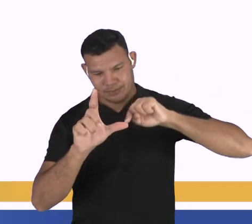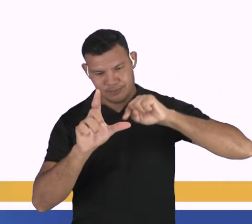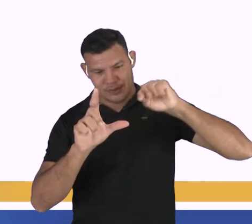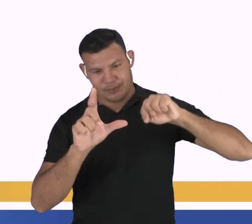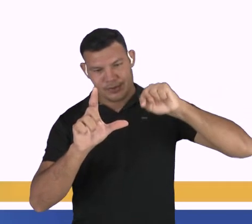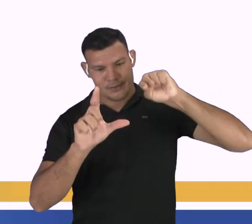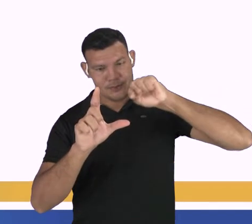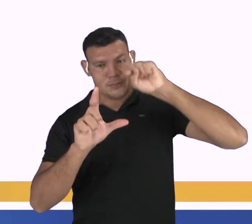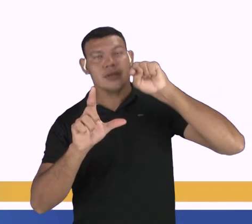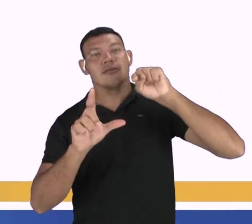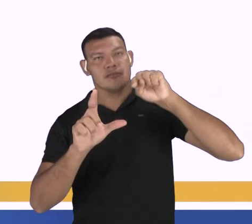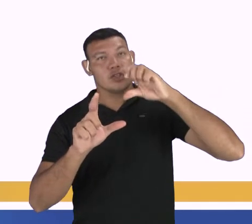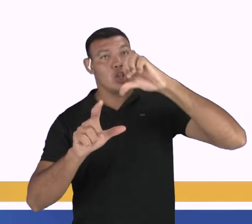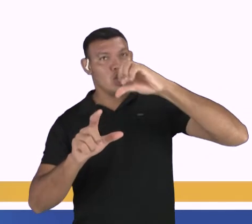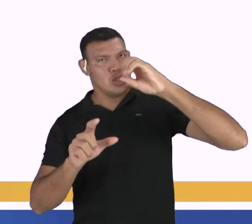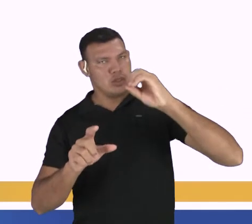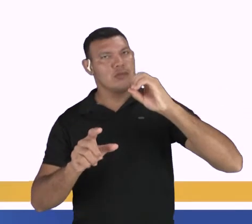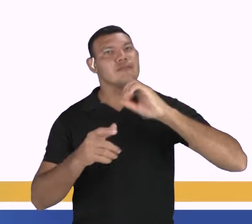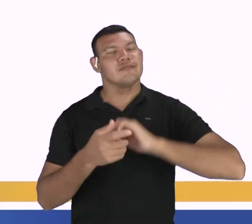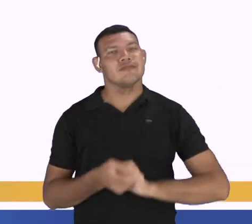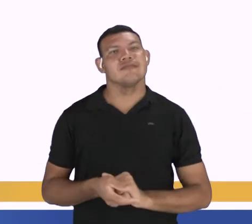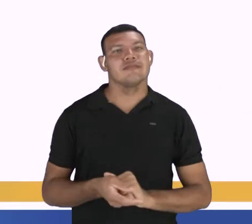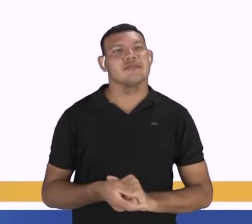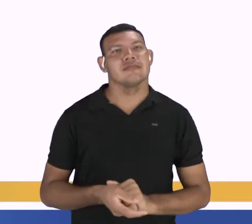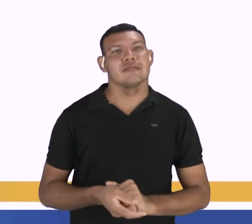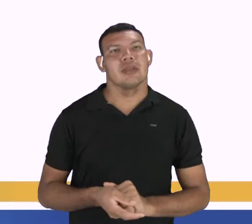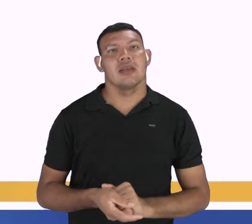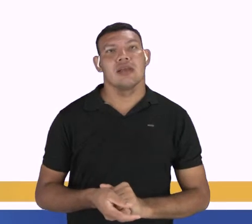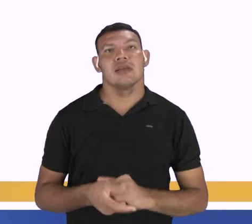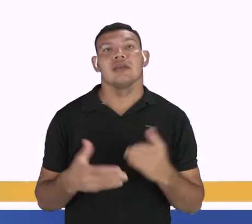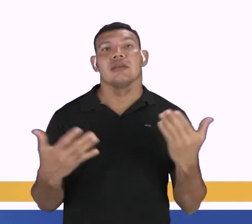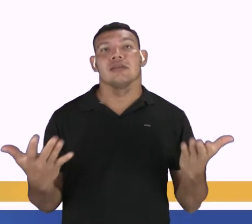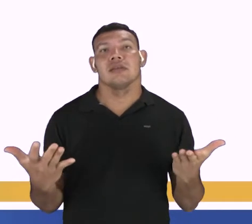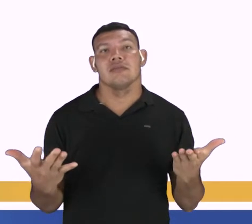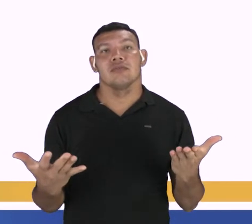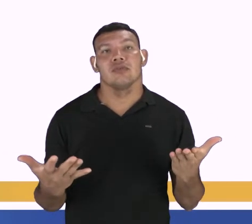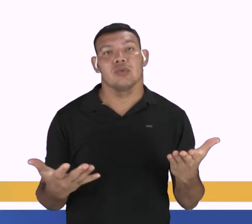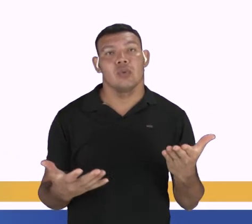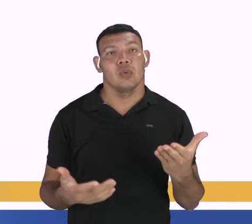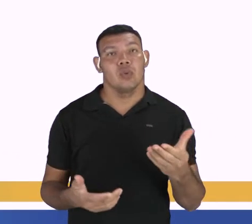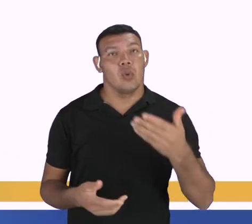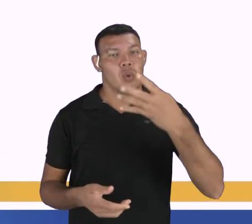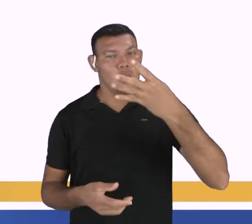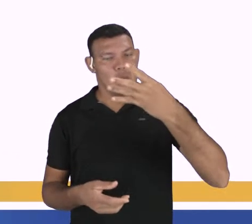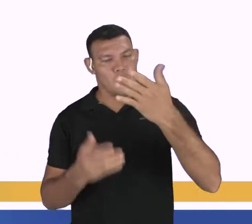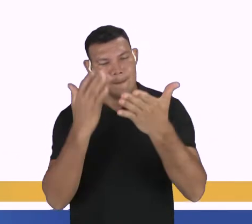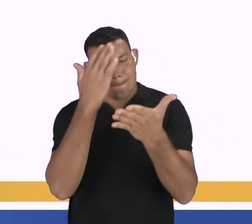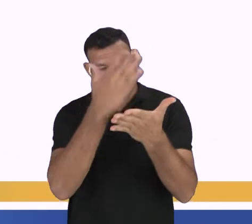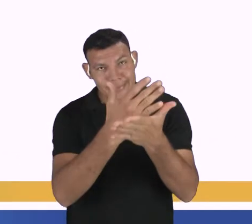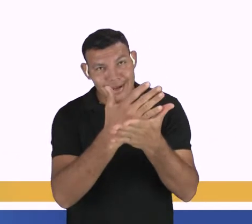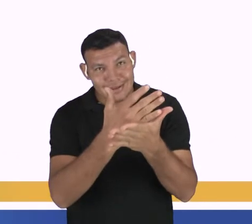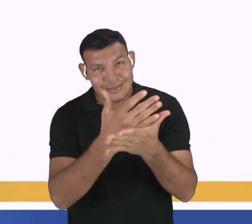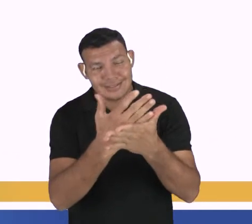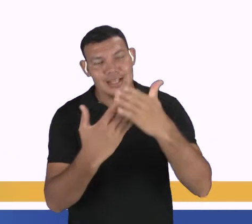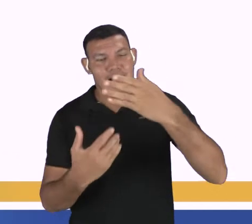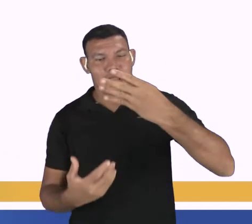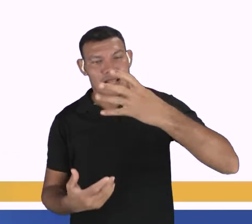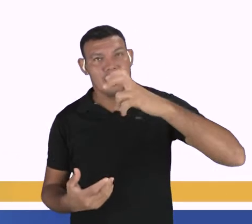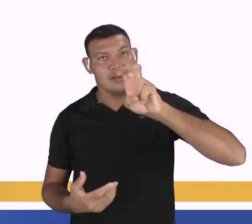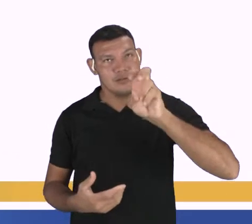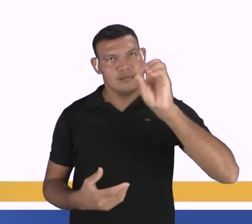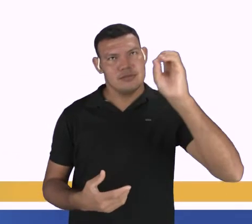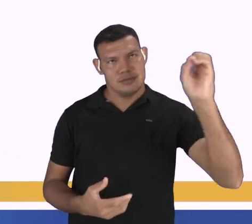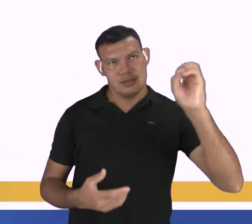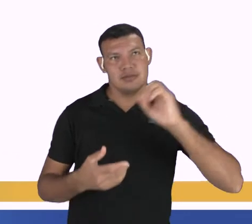de um quadrado corta esse ângulo de 90 graus em duas partes iguais, ou seja, de 45 graus. Então, aqui